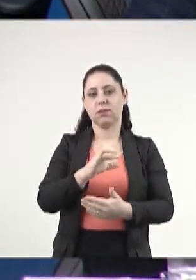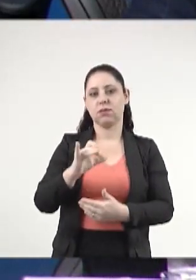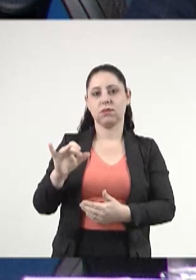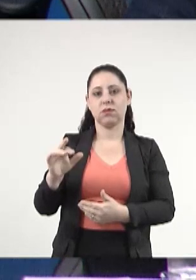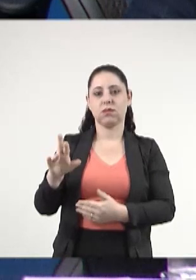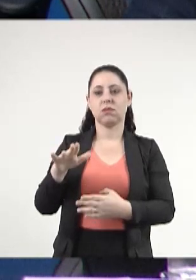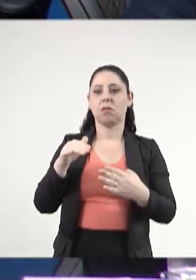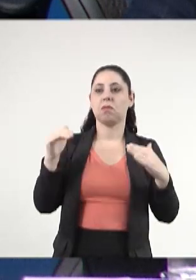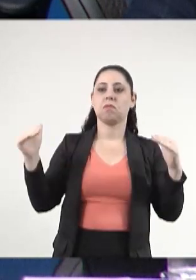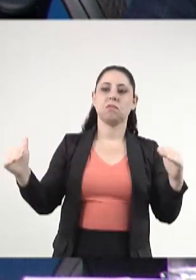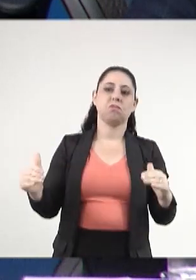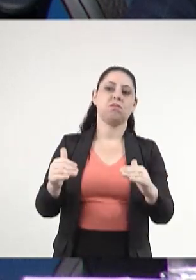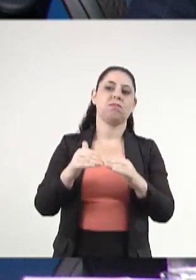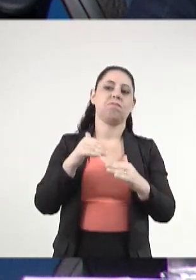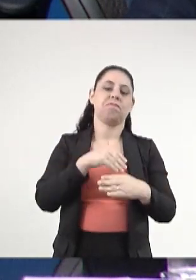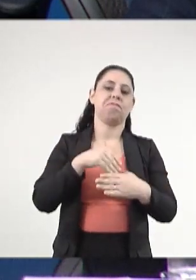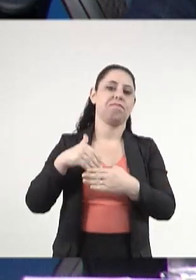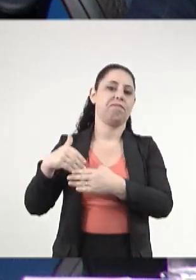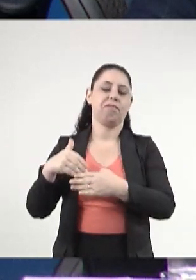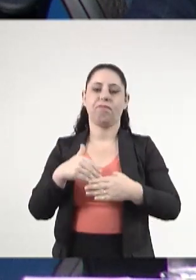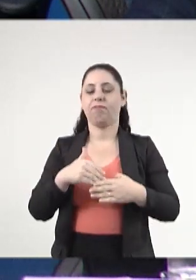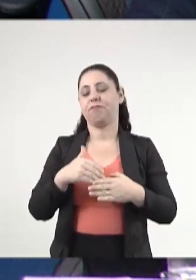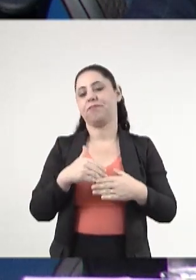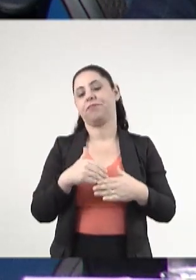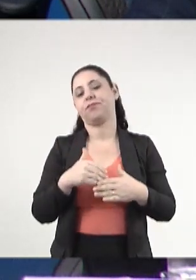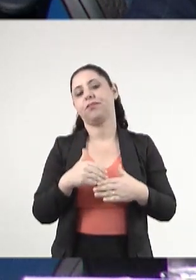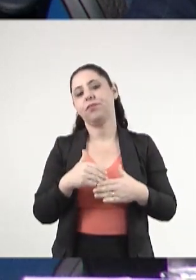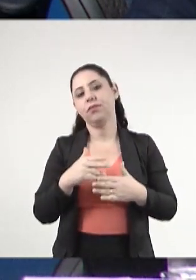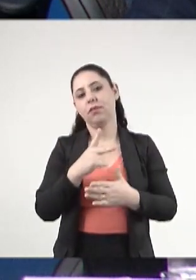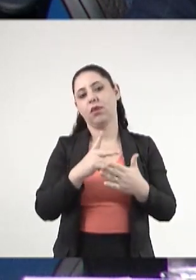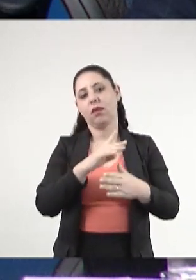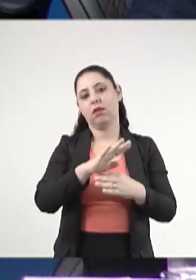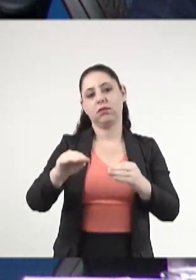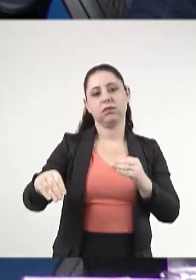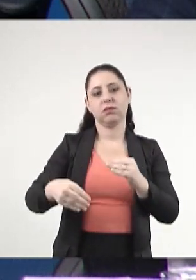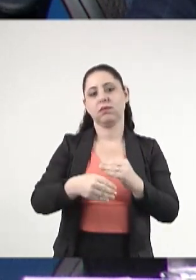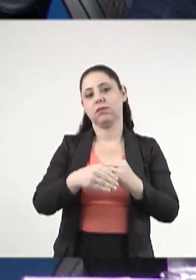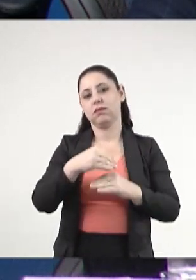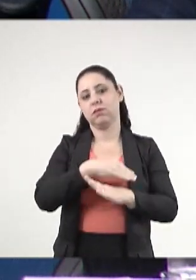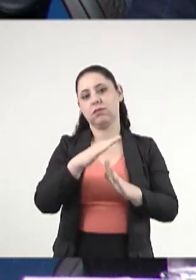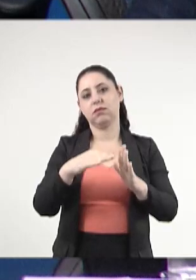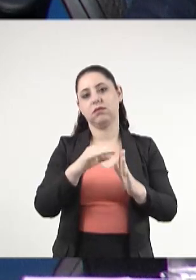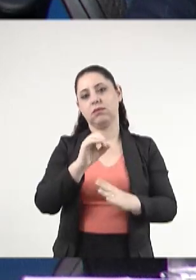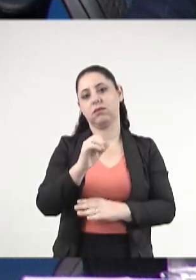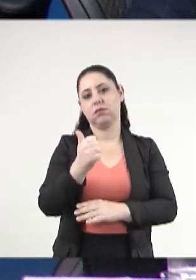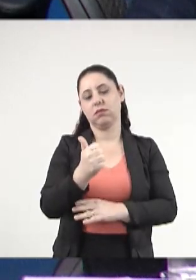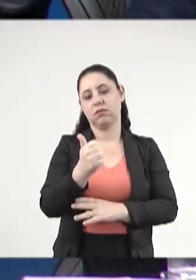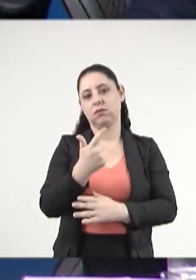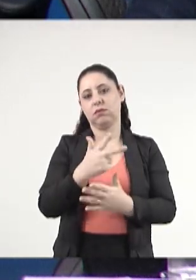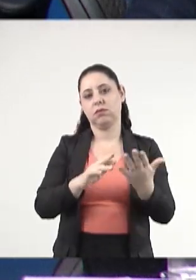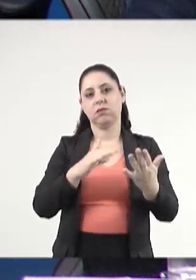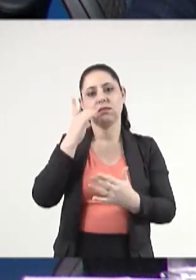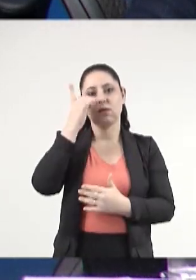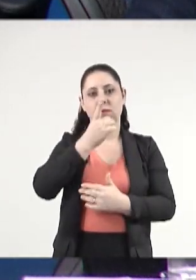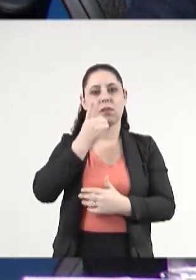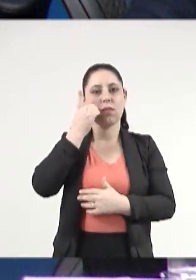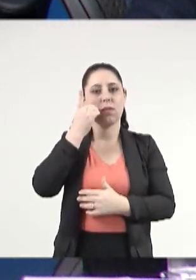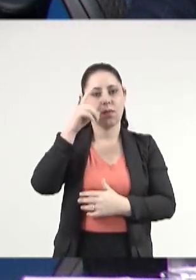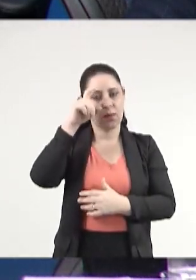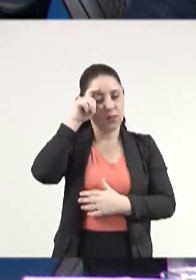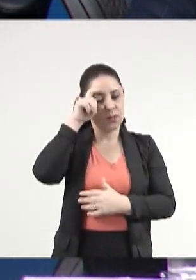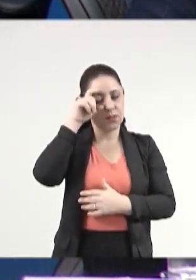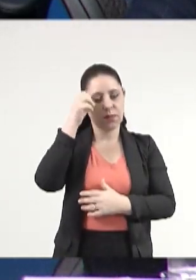Redação foi favorável, por unanimidade, ao projeto e à emenda substitutiva integral 01. Relator foi o deputado